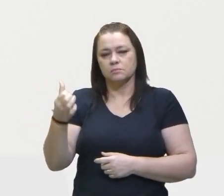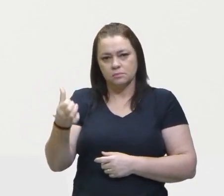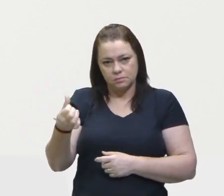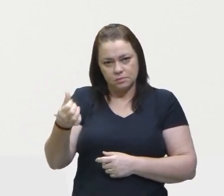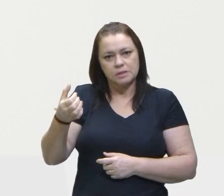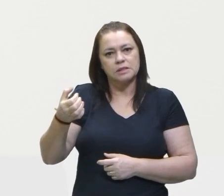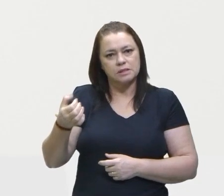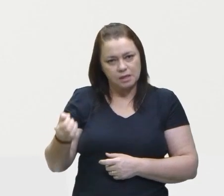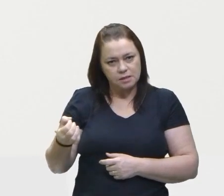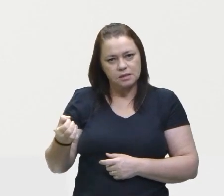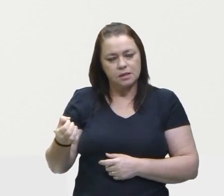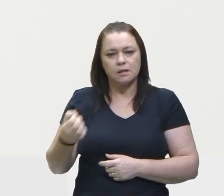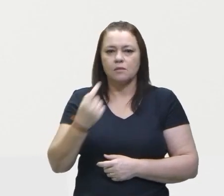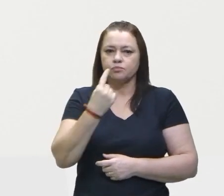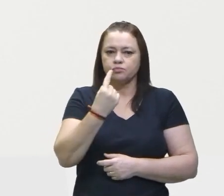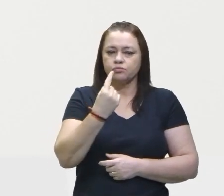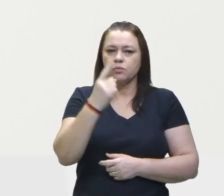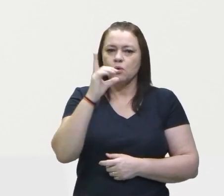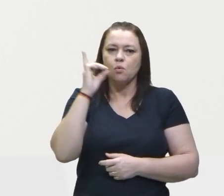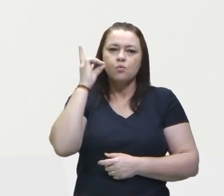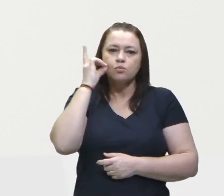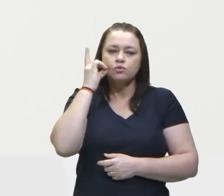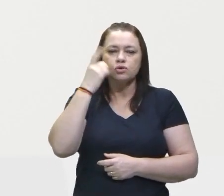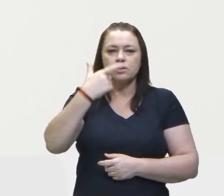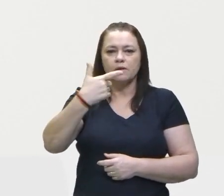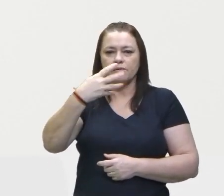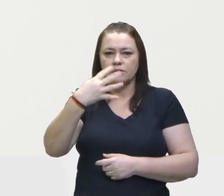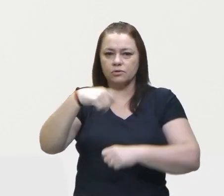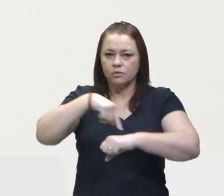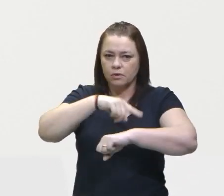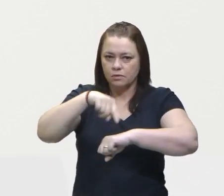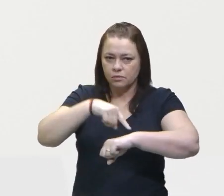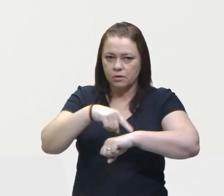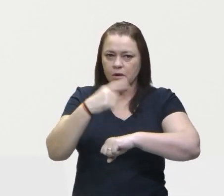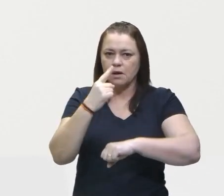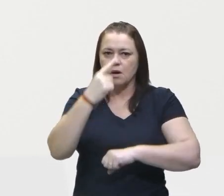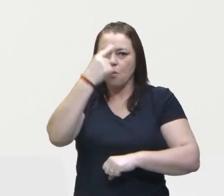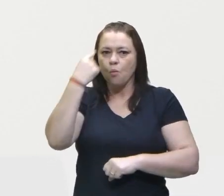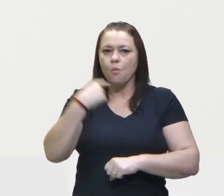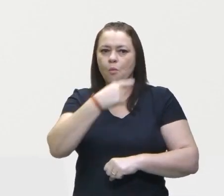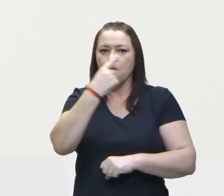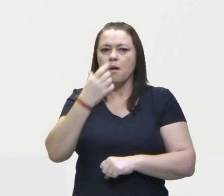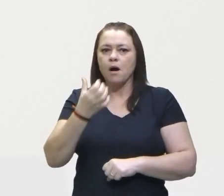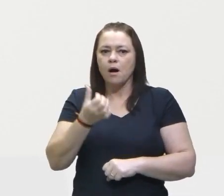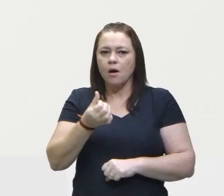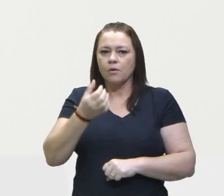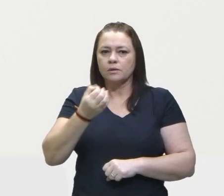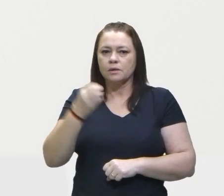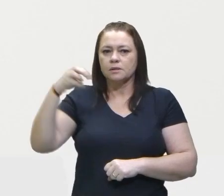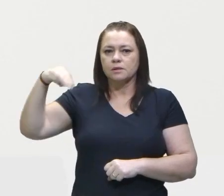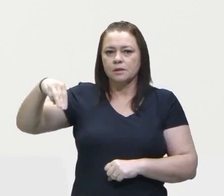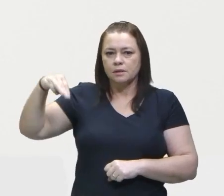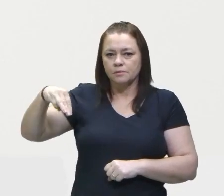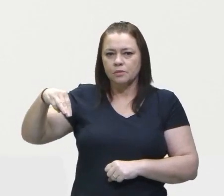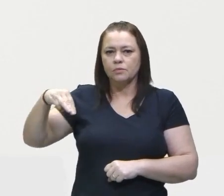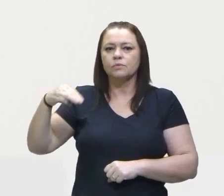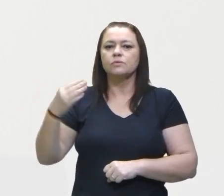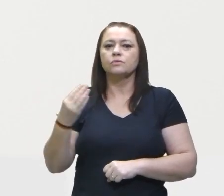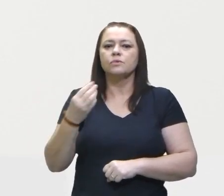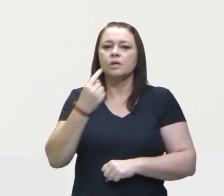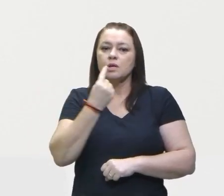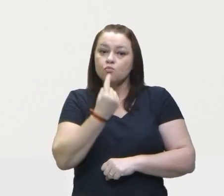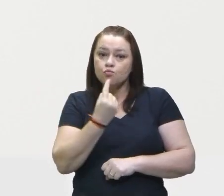horas, uma hora tem 60 minutos e um minuto tem 60 segundos.